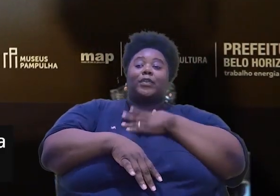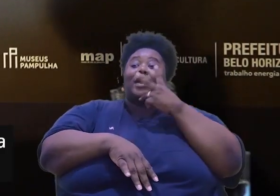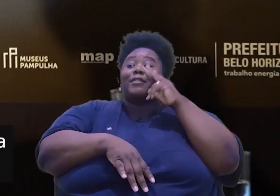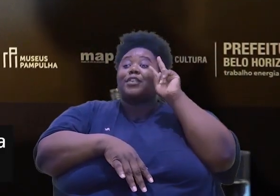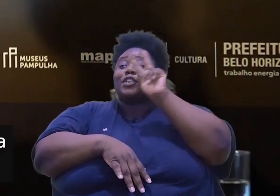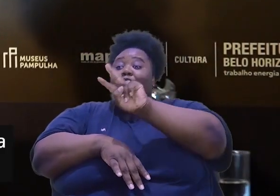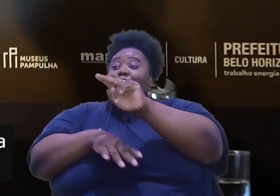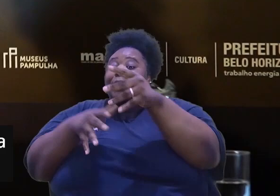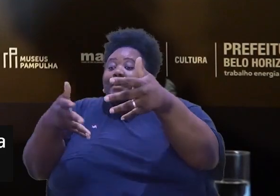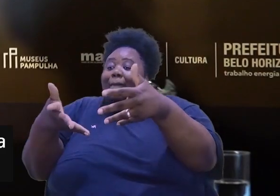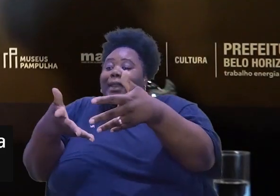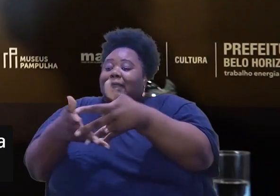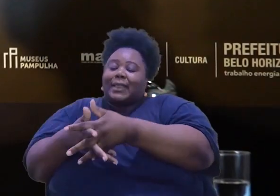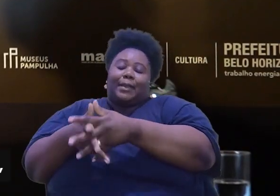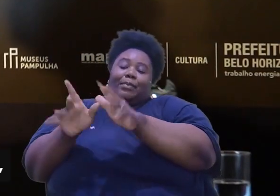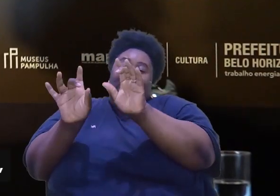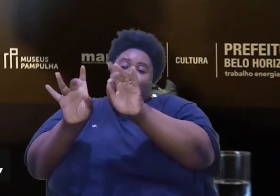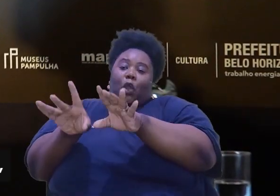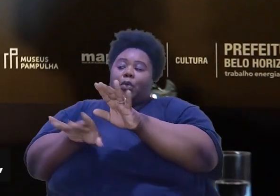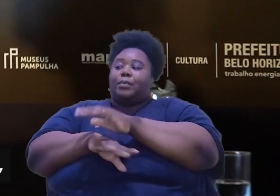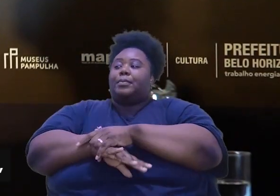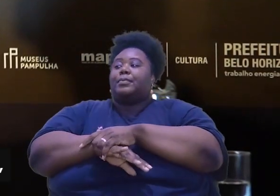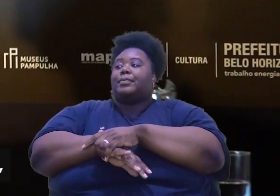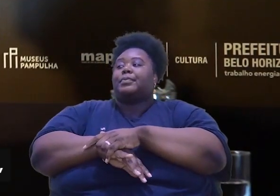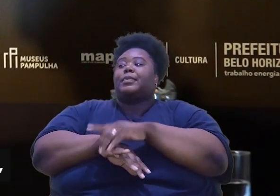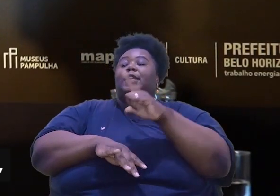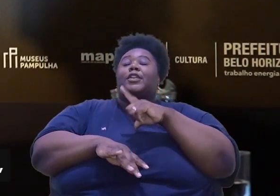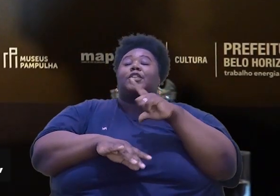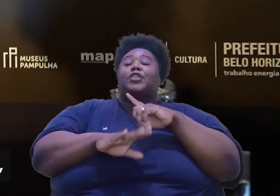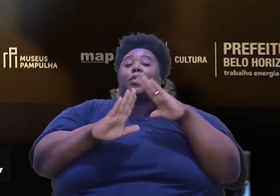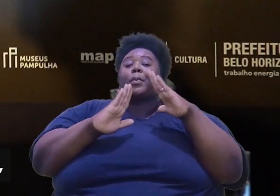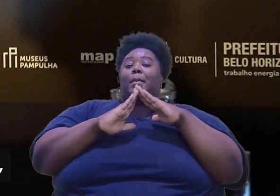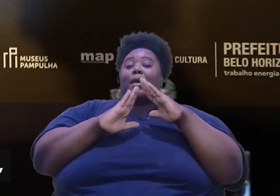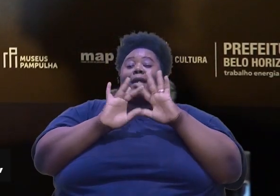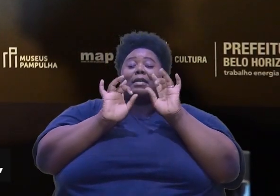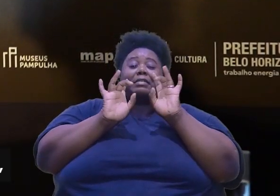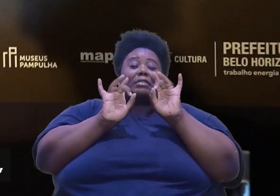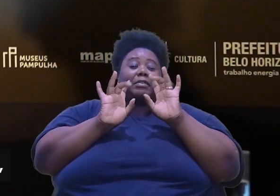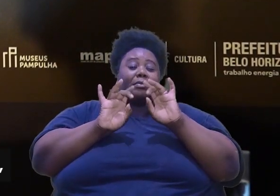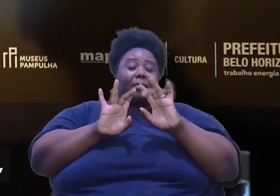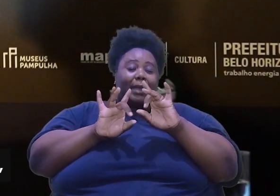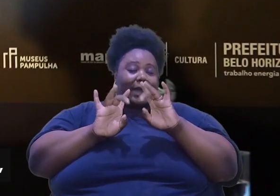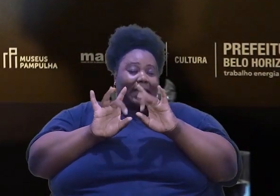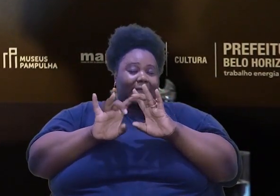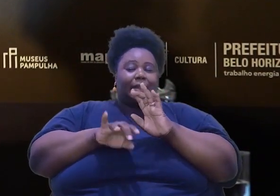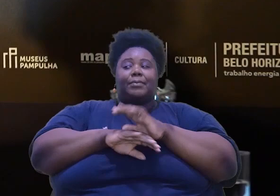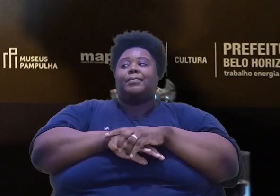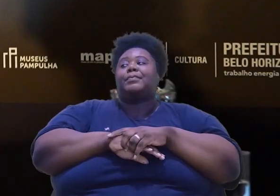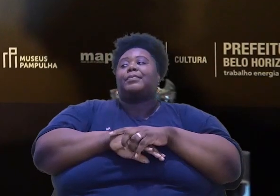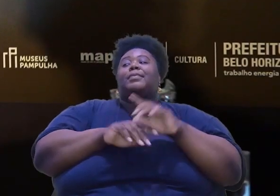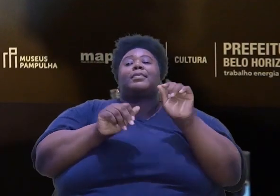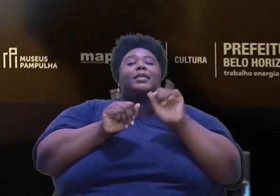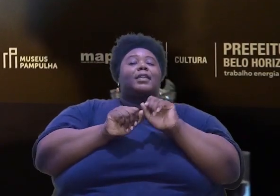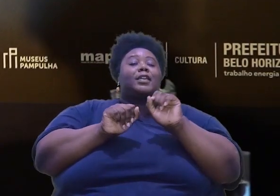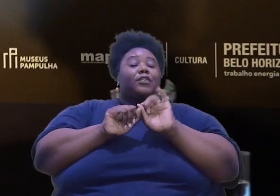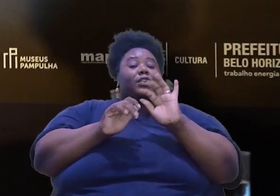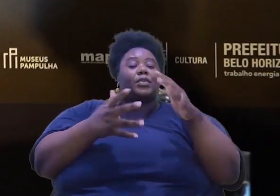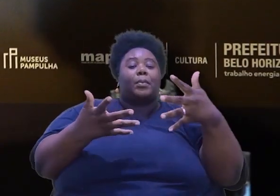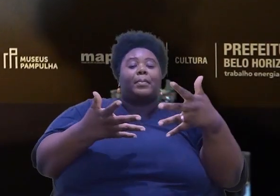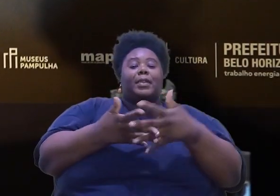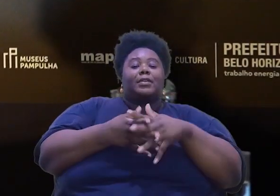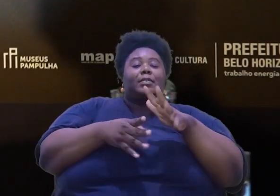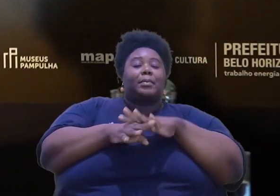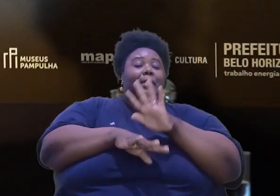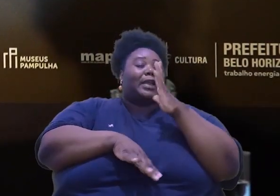ver era presépios. E tinha uma casa especialista em lustre que fazia um dos presépios